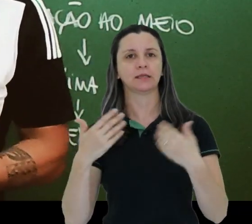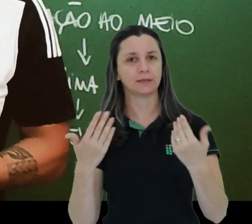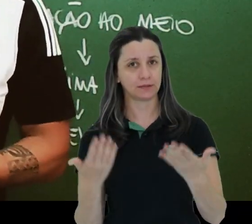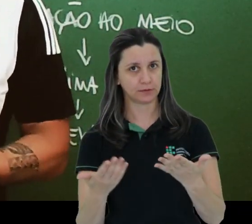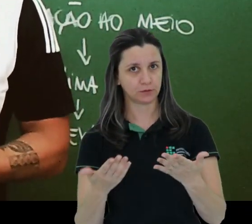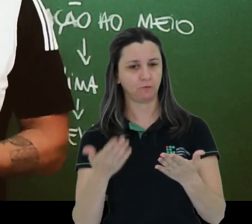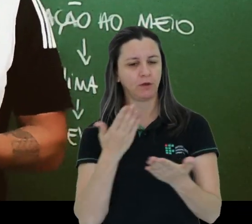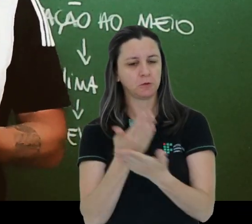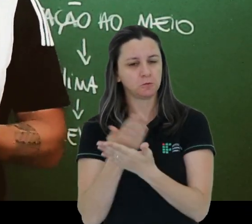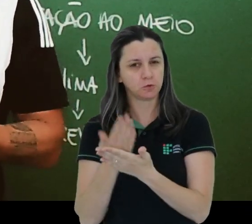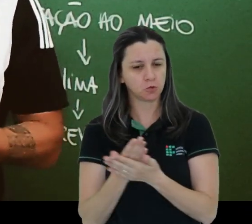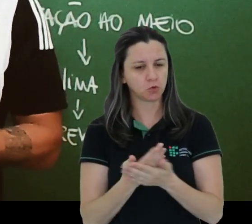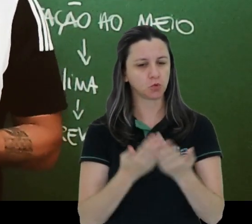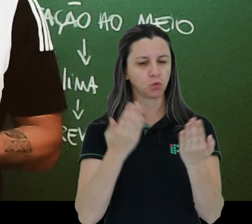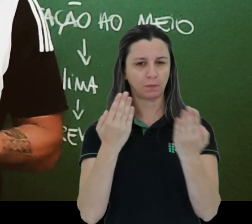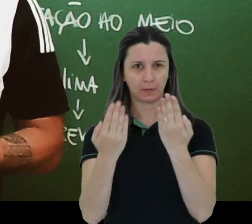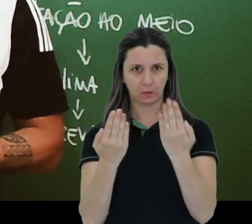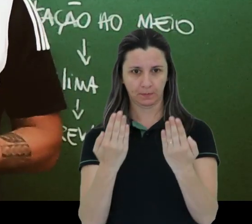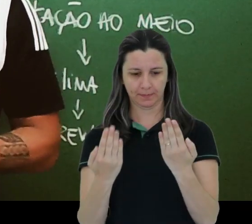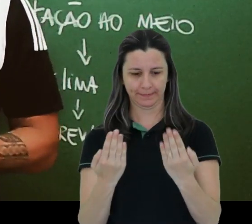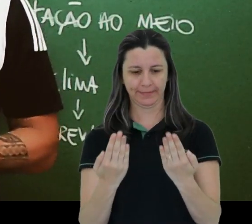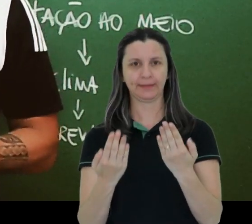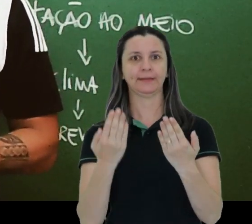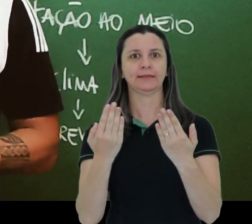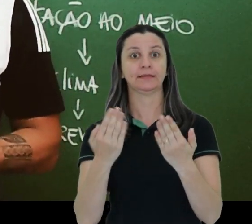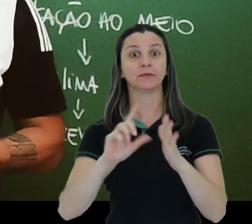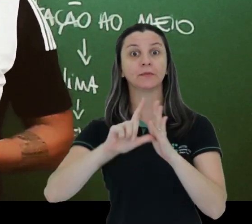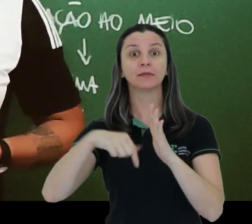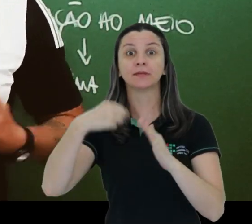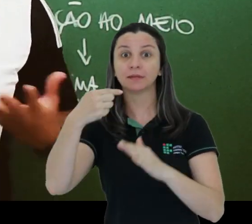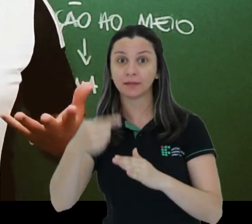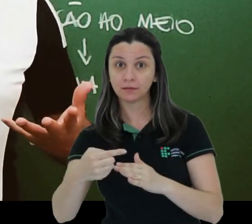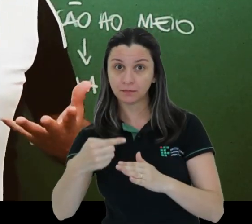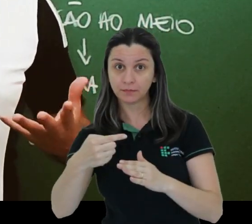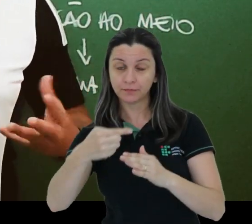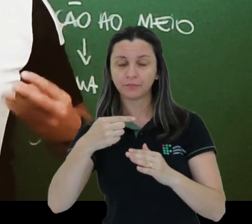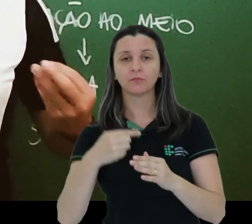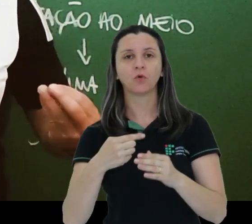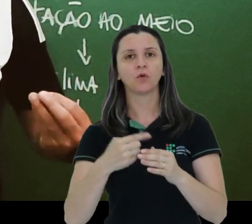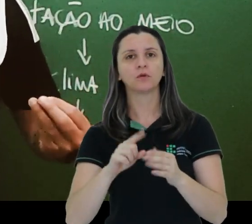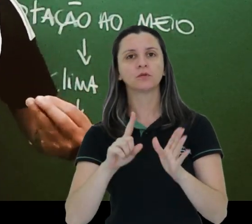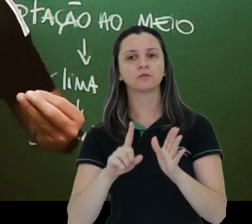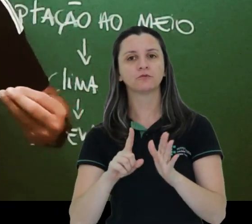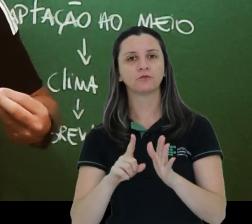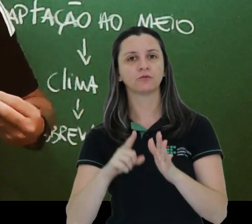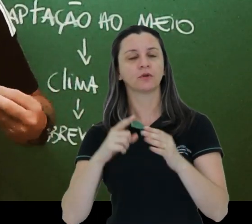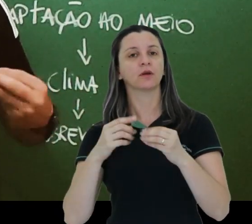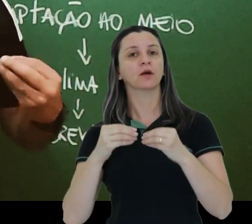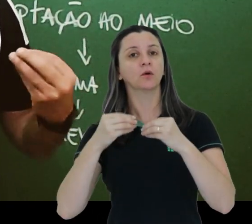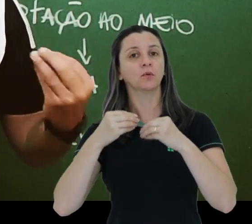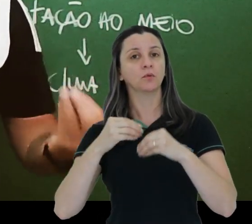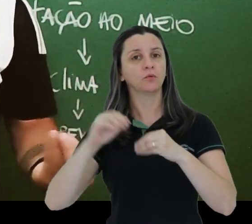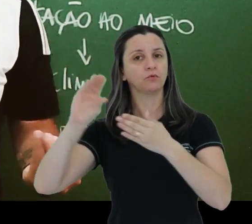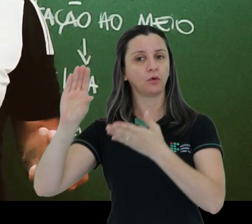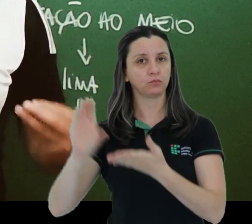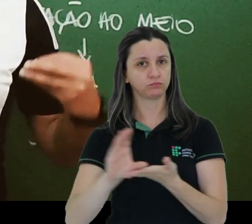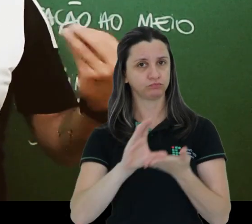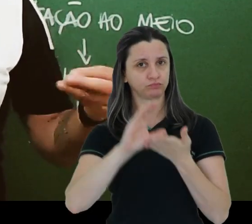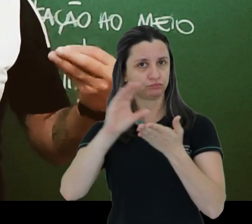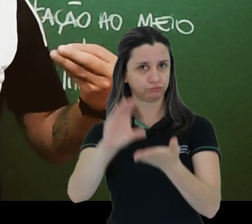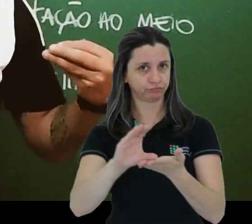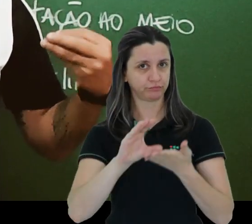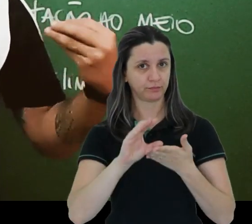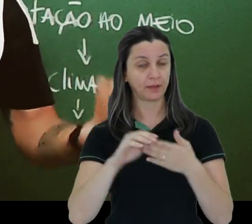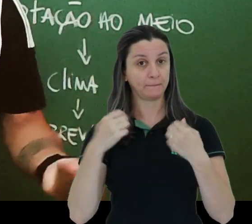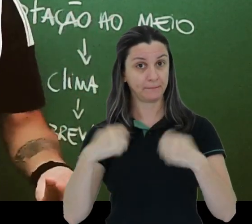os dados, fazem um estudo lá desses dados e depois vão direcionar lá os investimentos. O